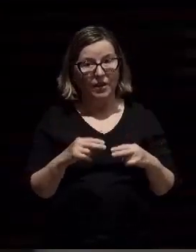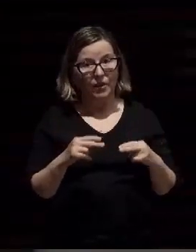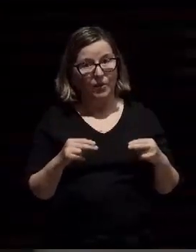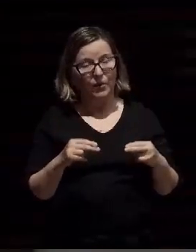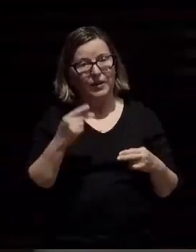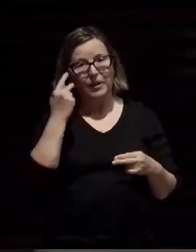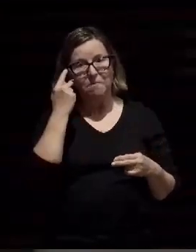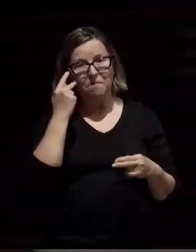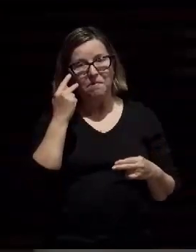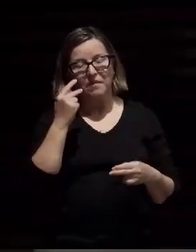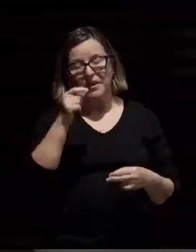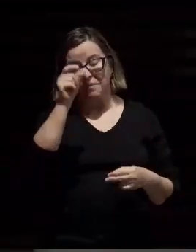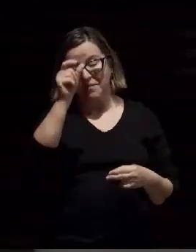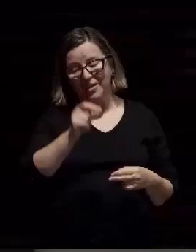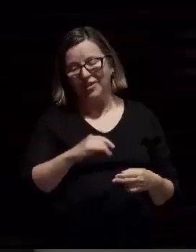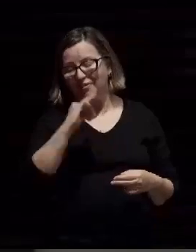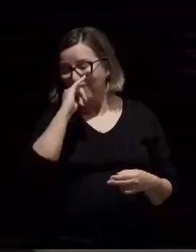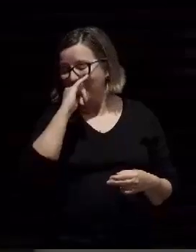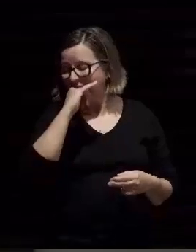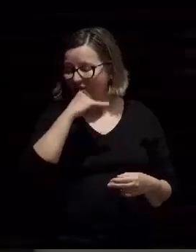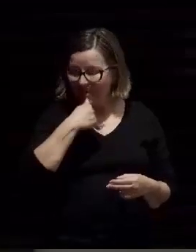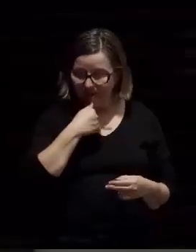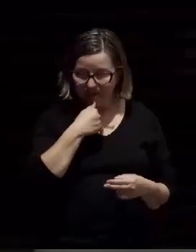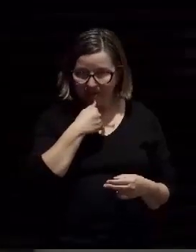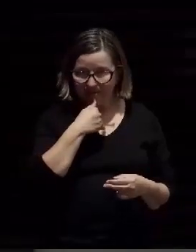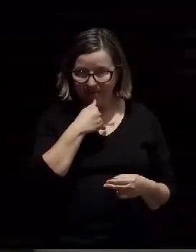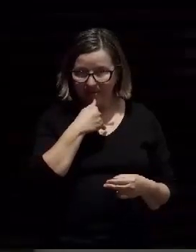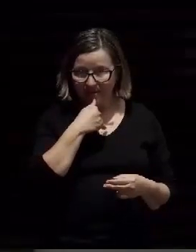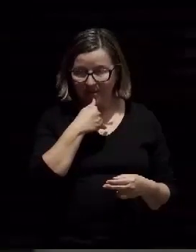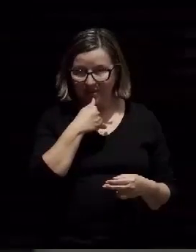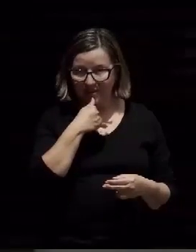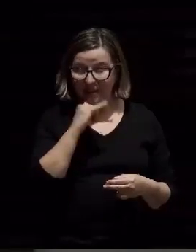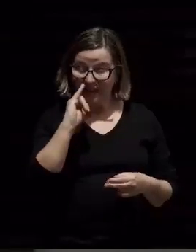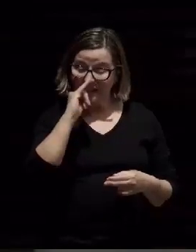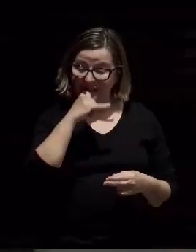A tristeza impede o raciocínio,